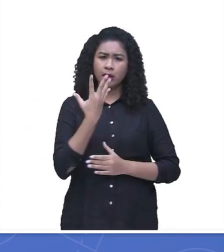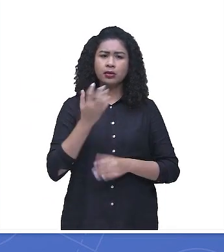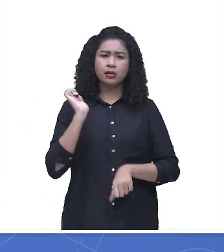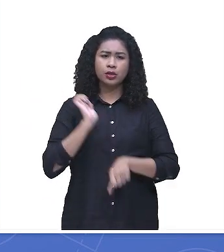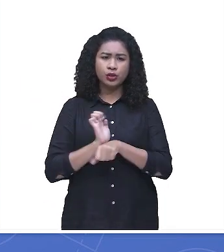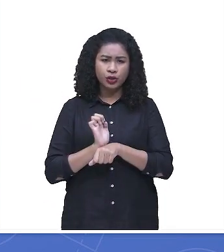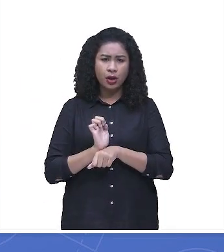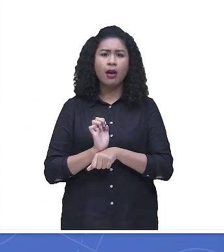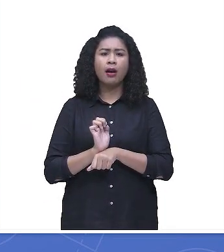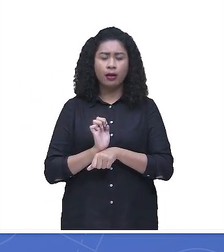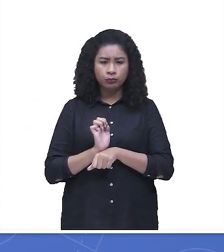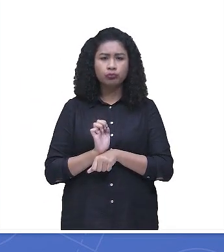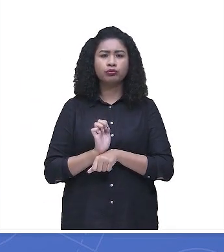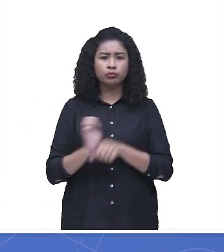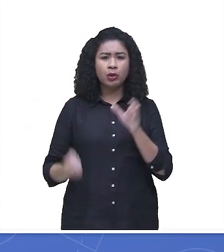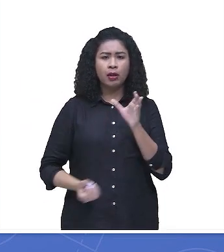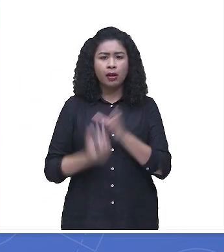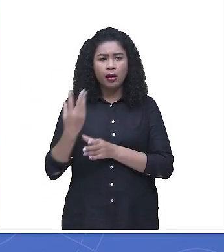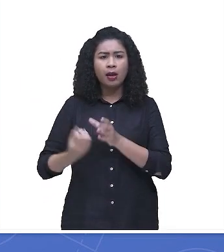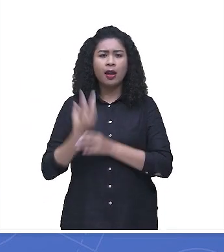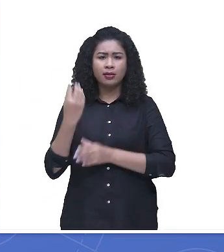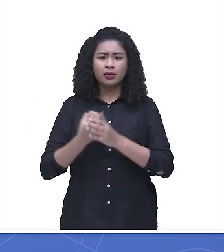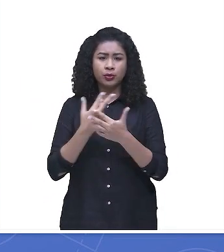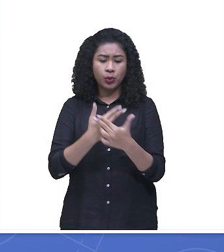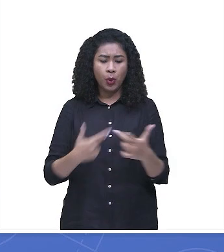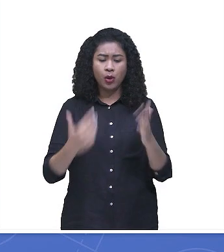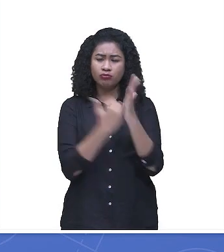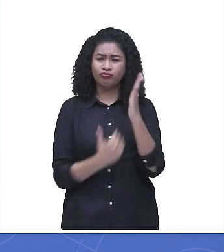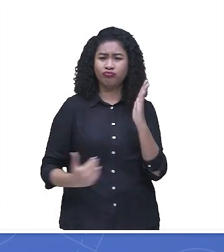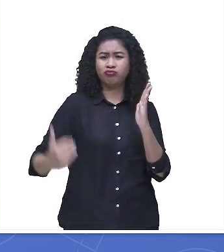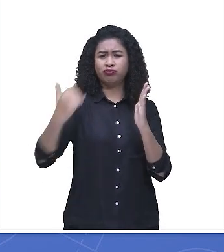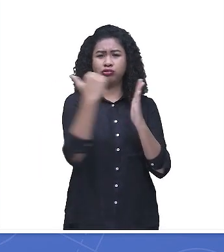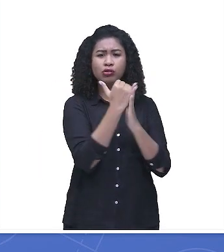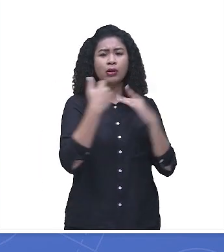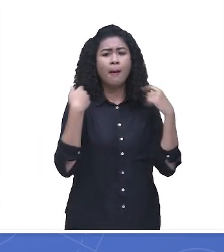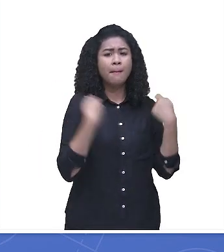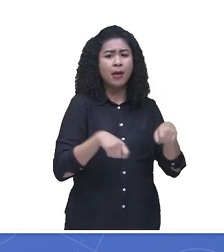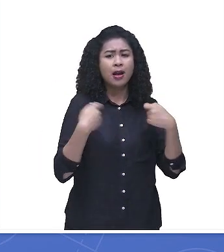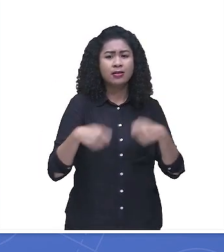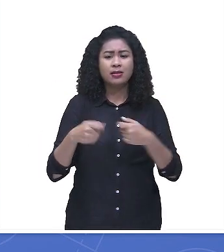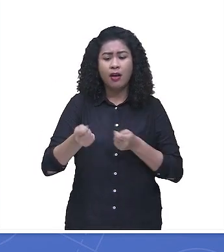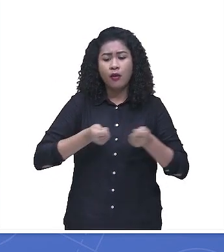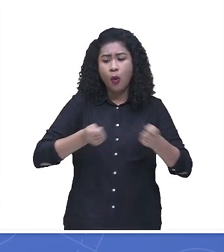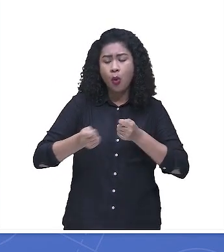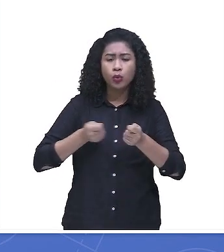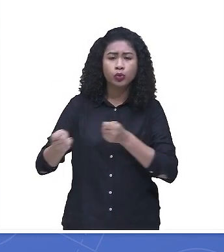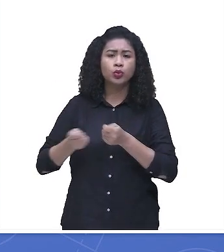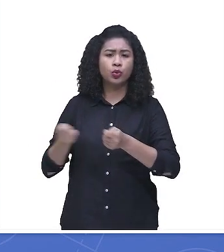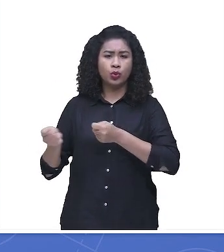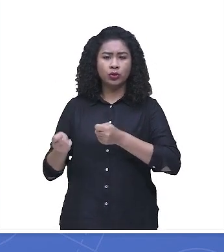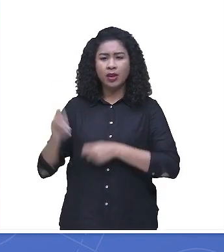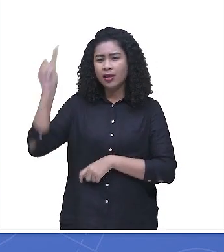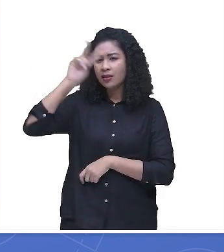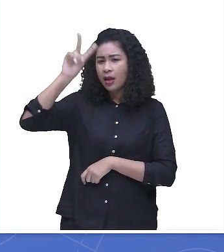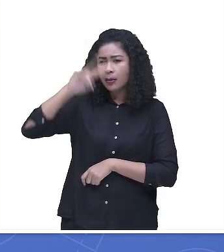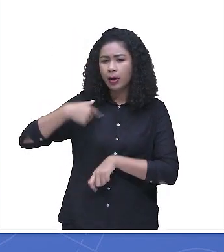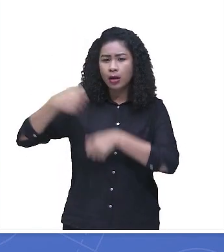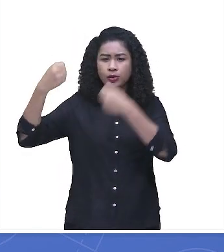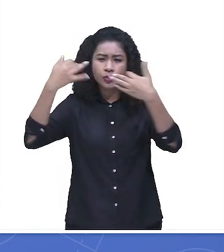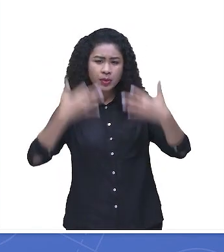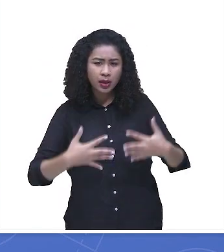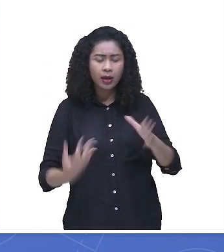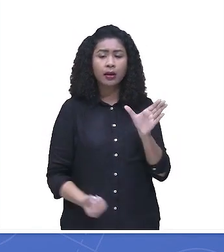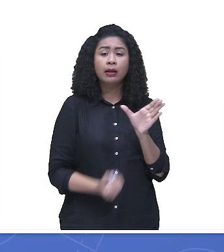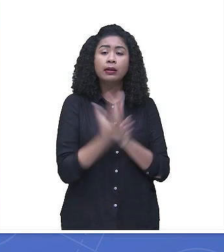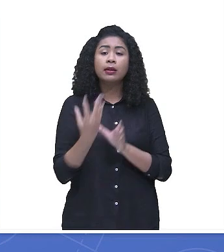partir da produção de excedentes, da necessidade de controle hidráulico. Lembram que nós citamos a